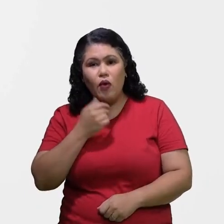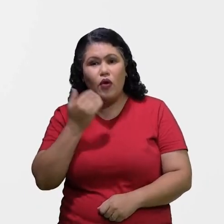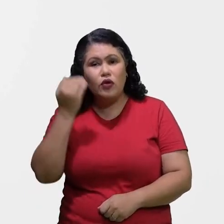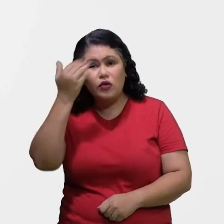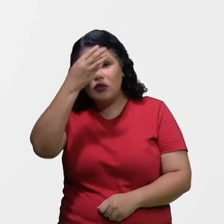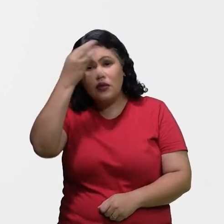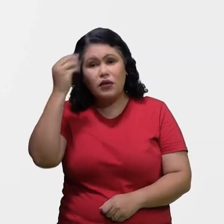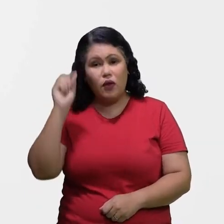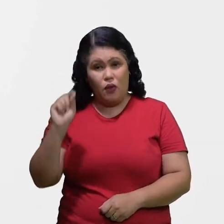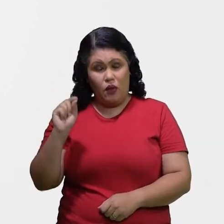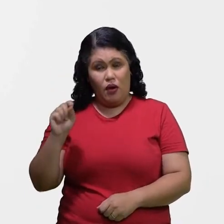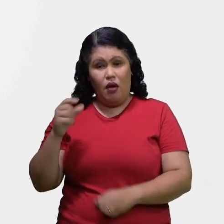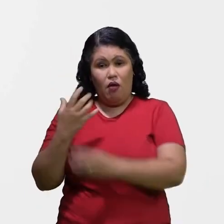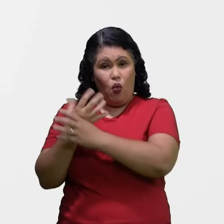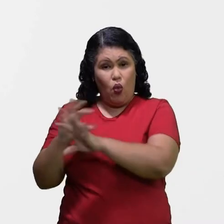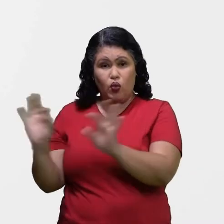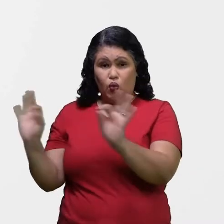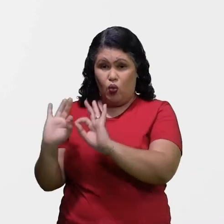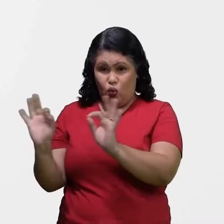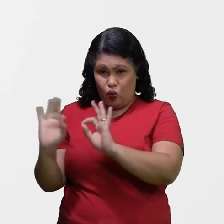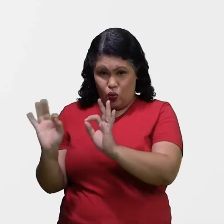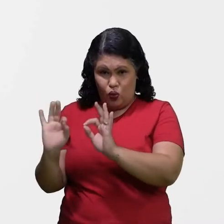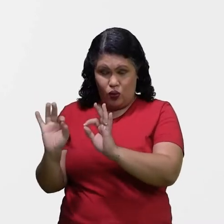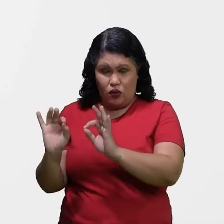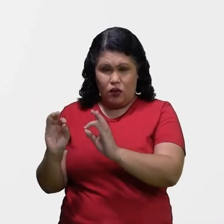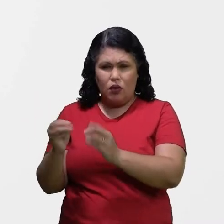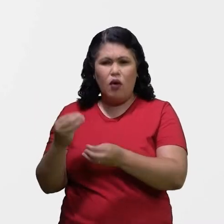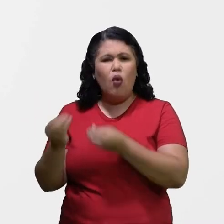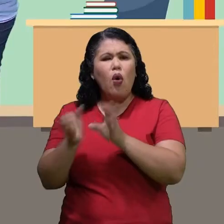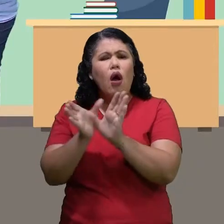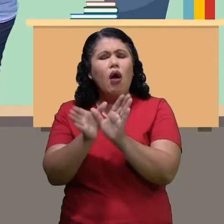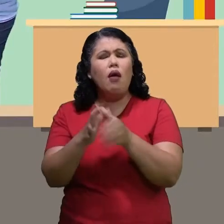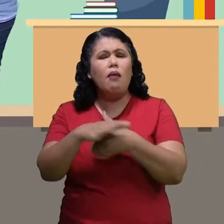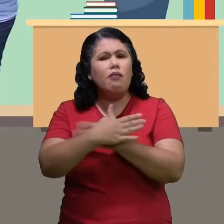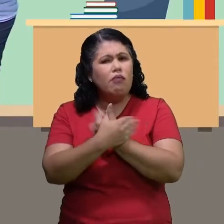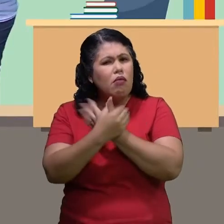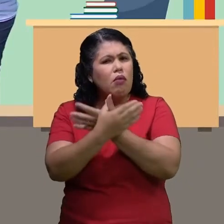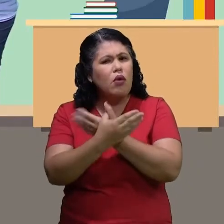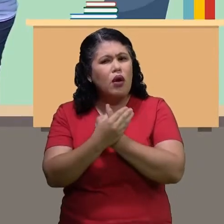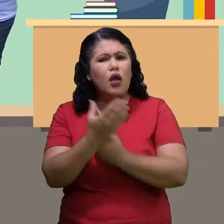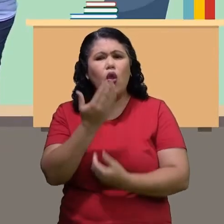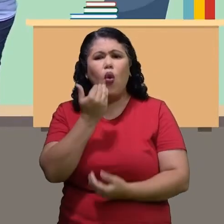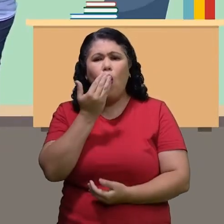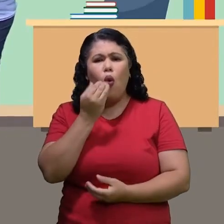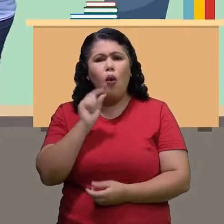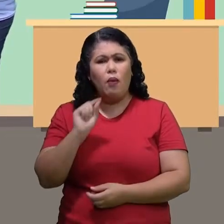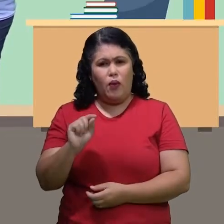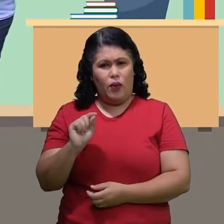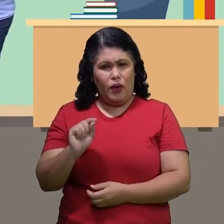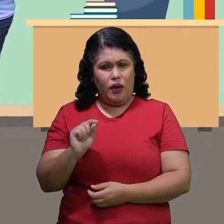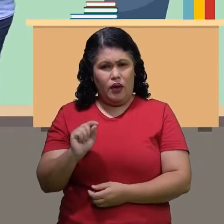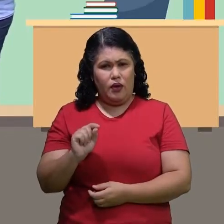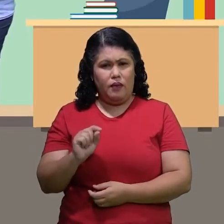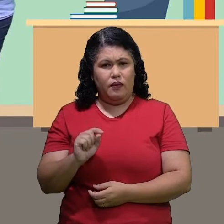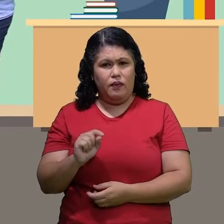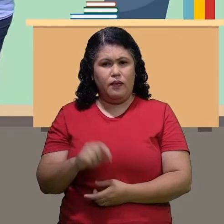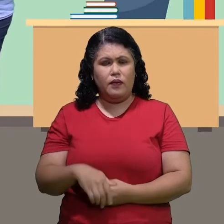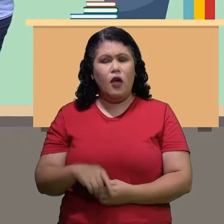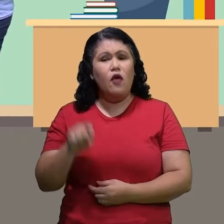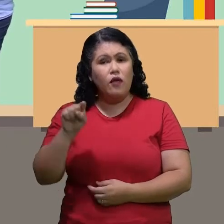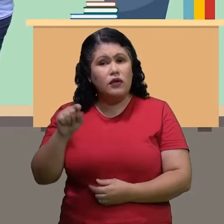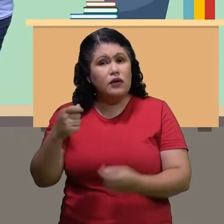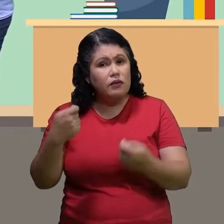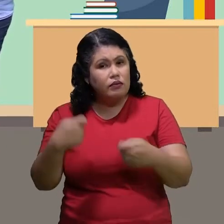quê? De que a borboleta se alimenta? Observe do que a borboleta se alimenta. E aí você, de uma